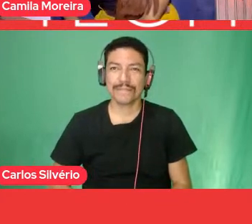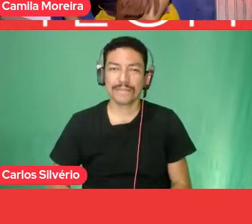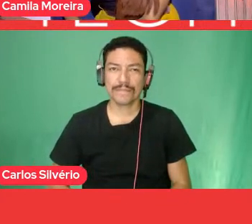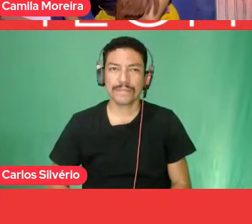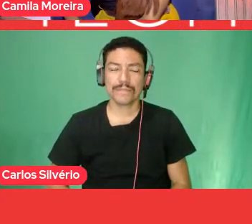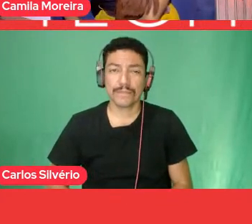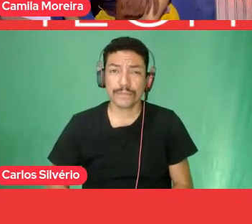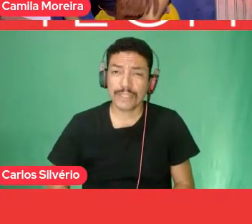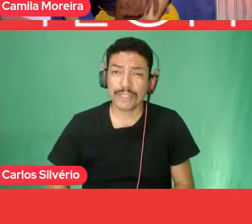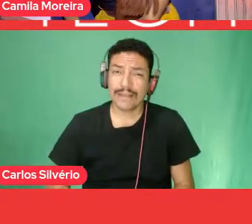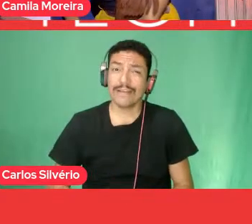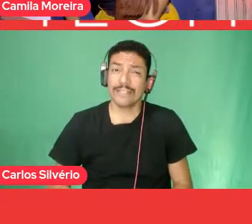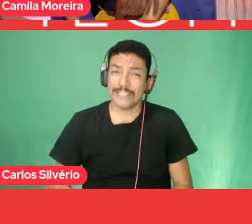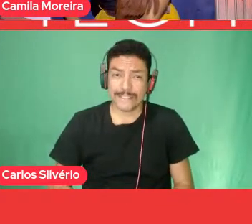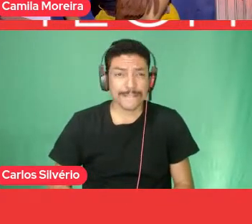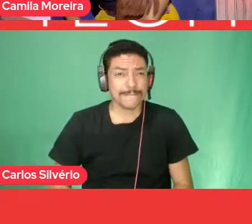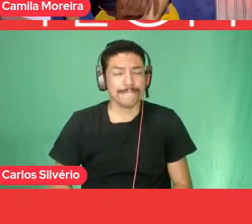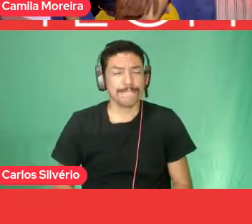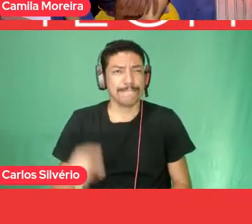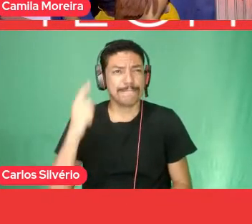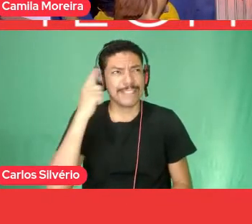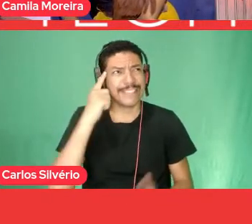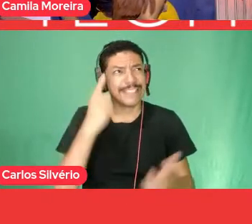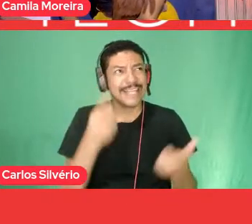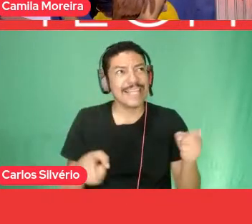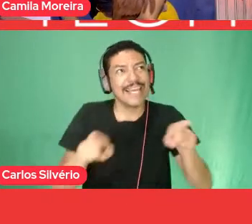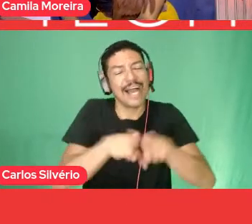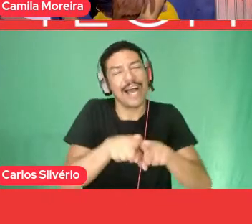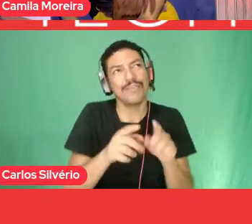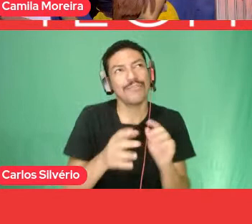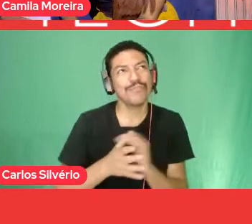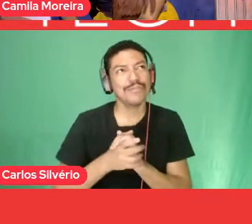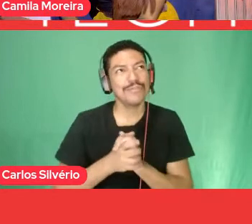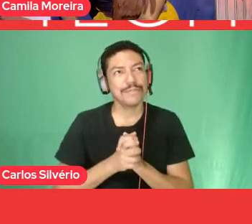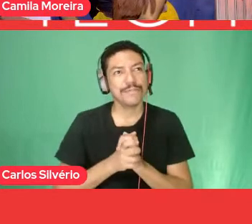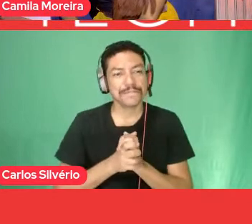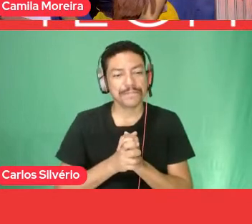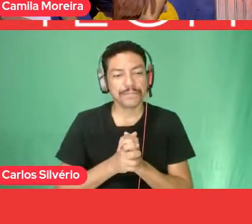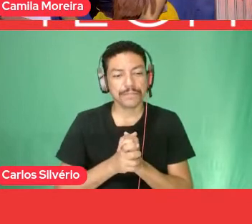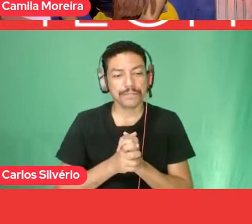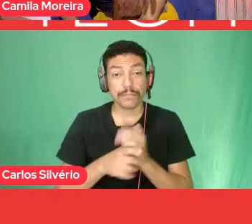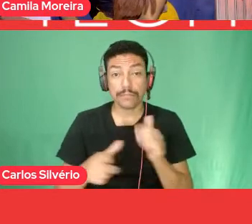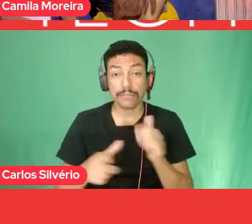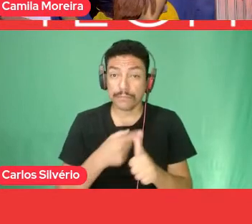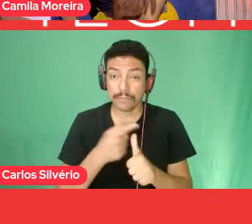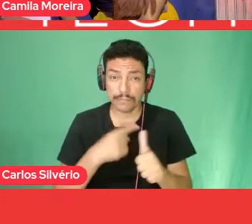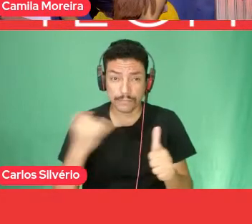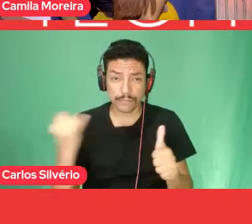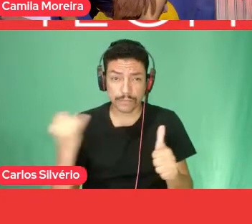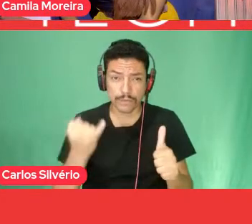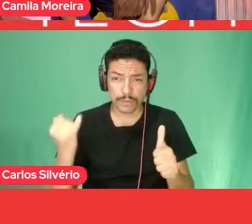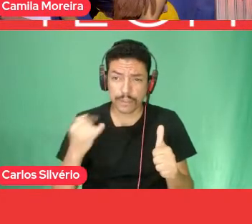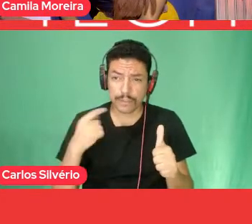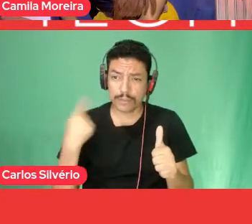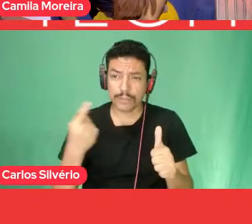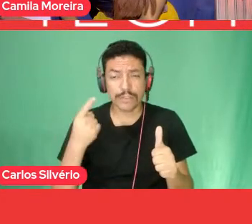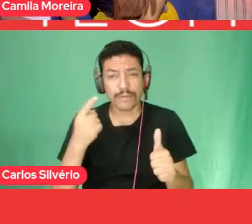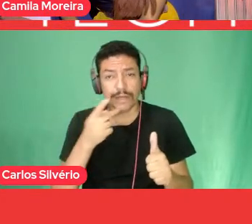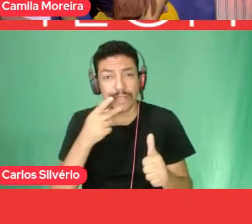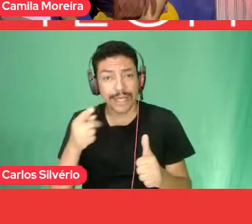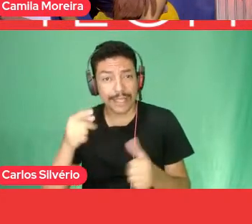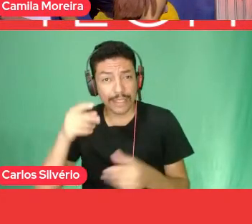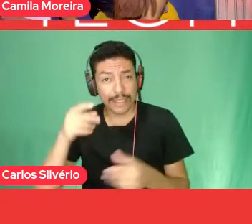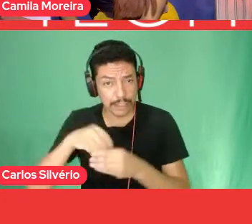Eu acho que, falando de aliados, antes da gente falar de aliados, né, dentro da empresa, eu queria